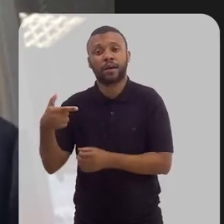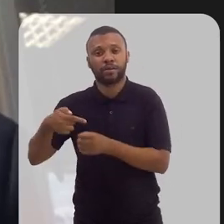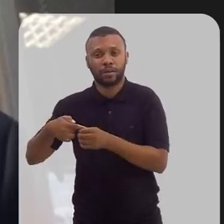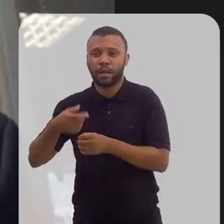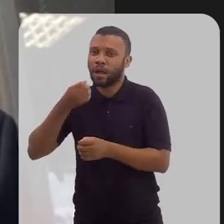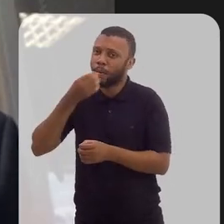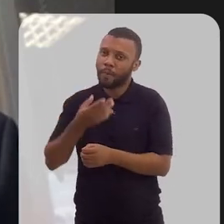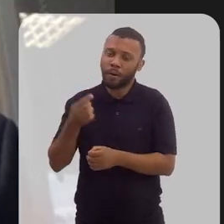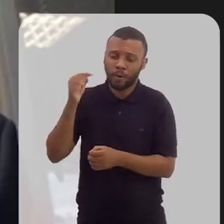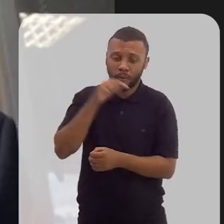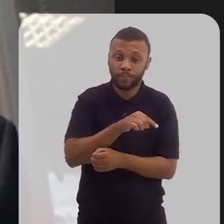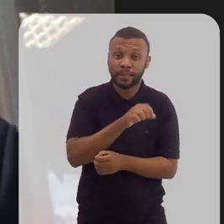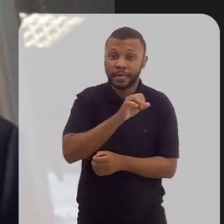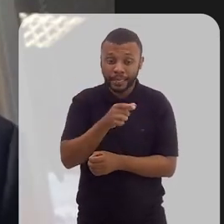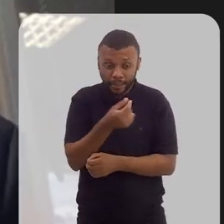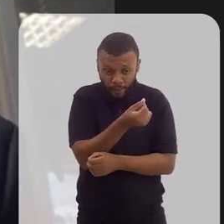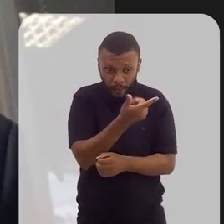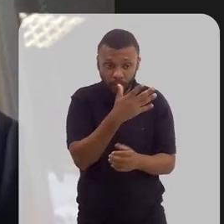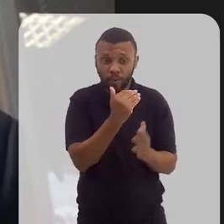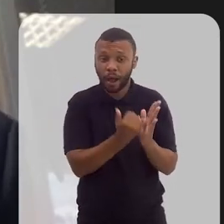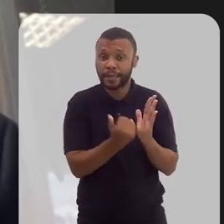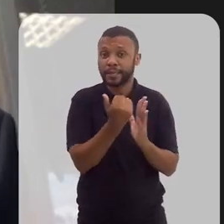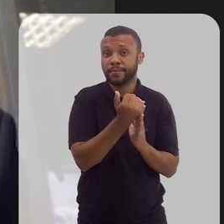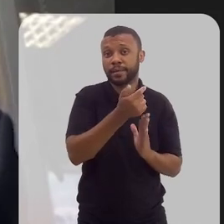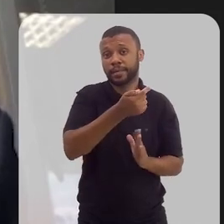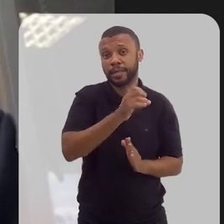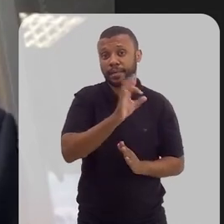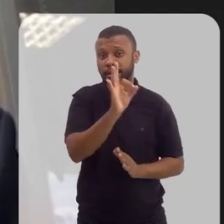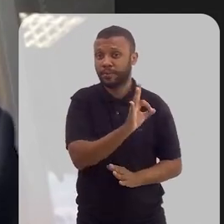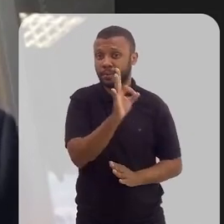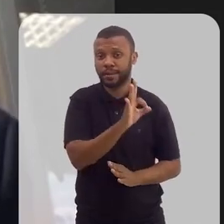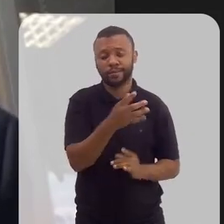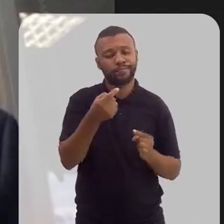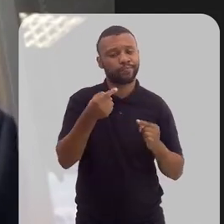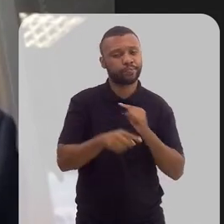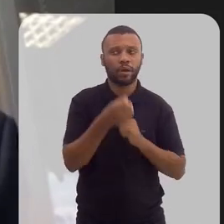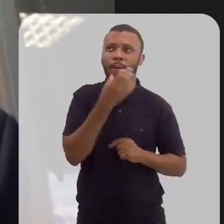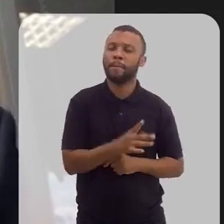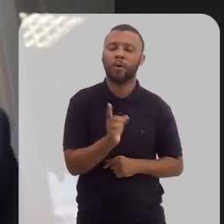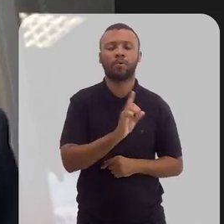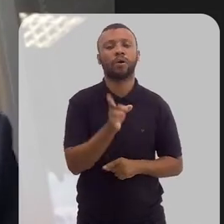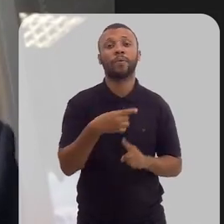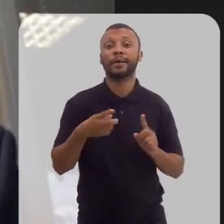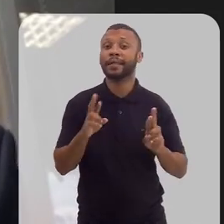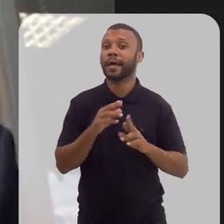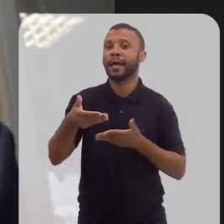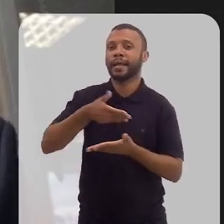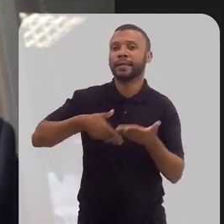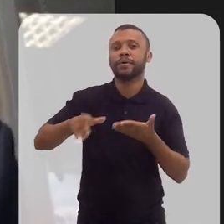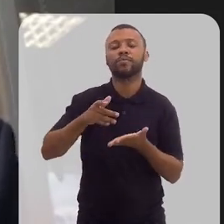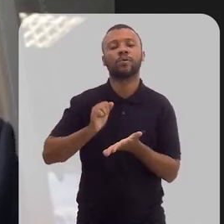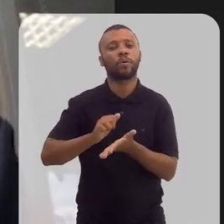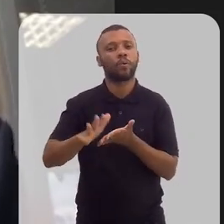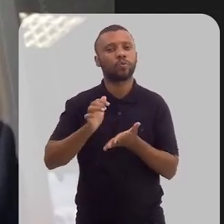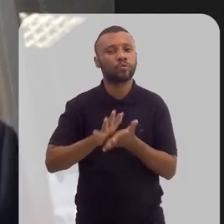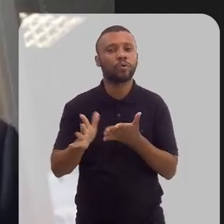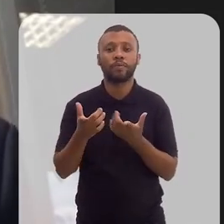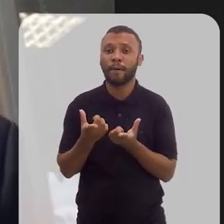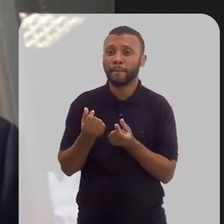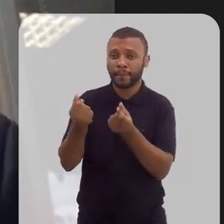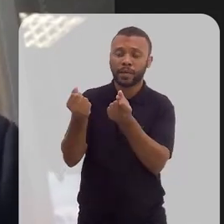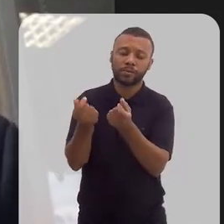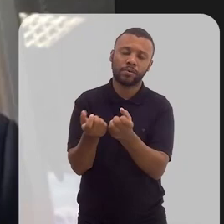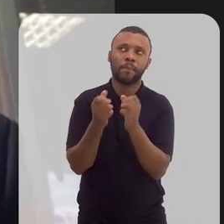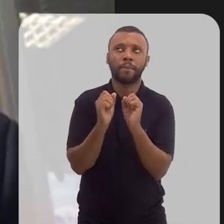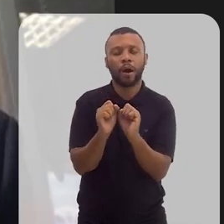abastecer com etanol. Se esse preço for acima de 70%, não vale a pena, porque na relação consumo-preço você